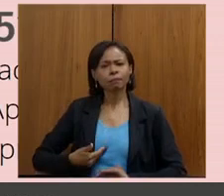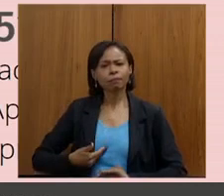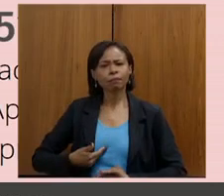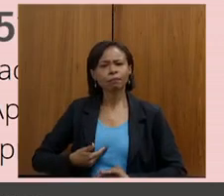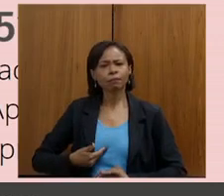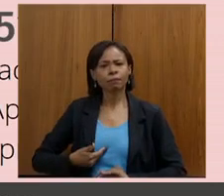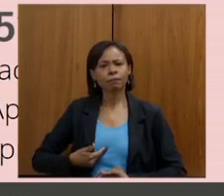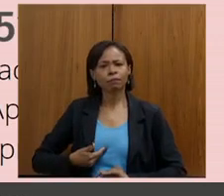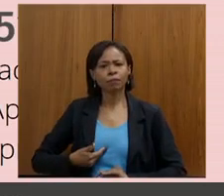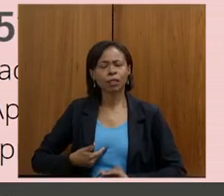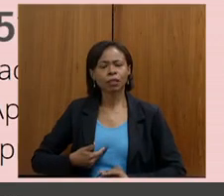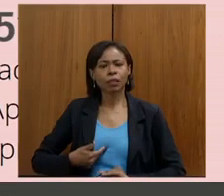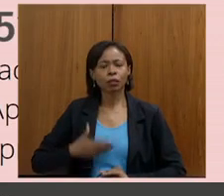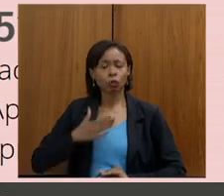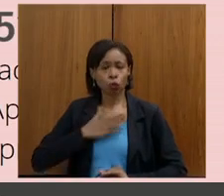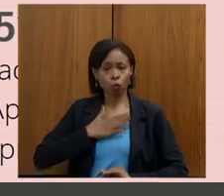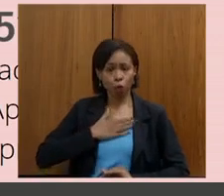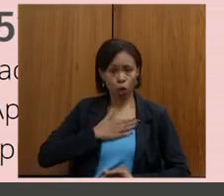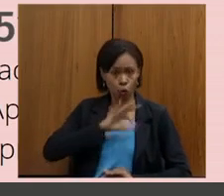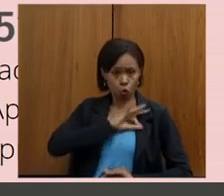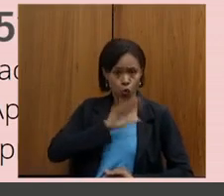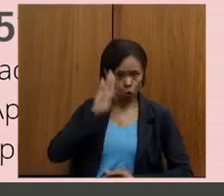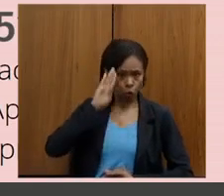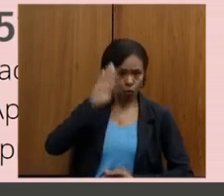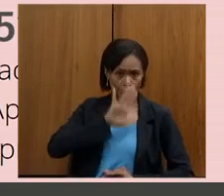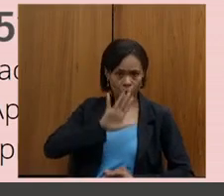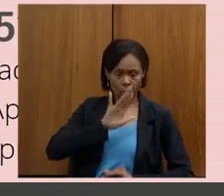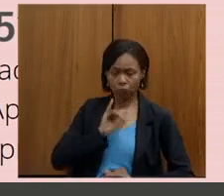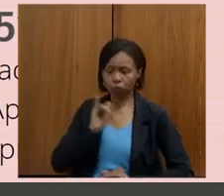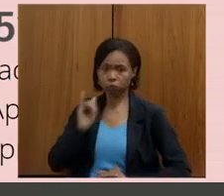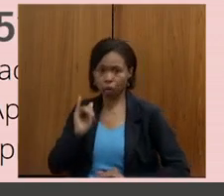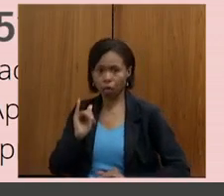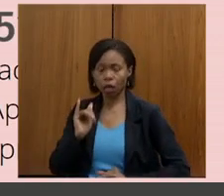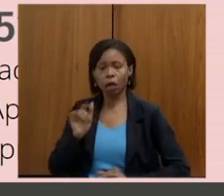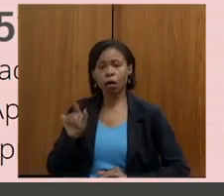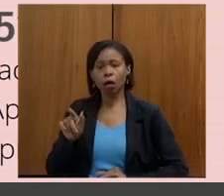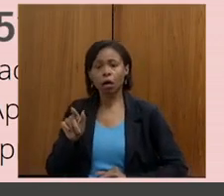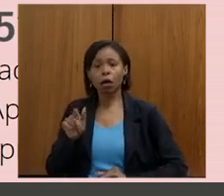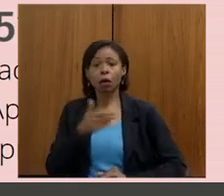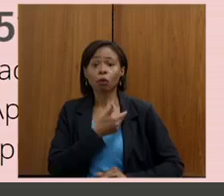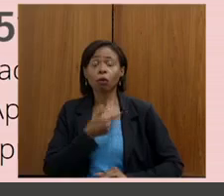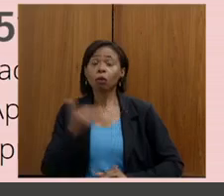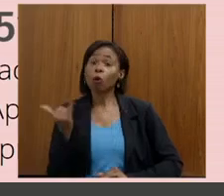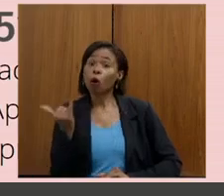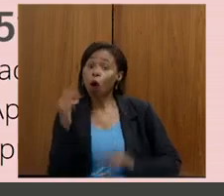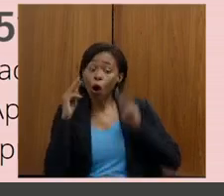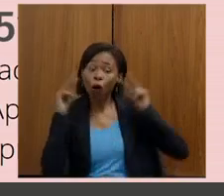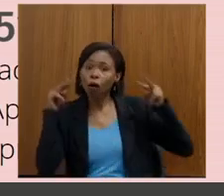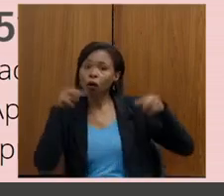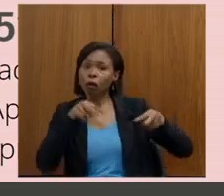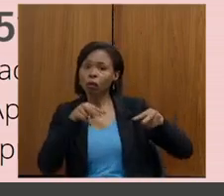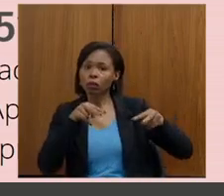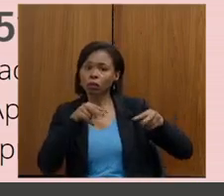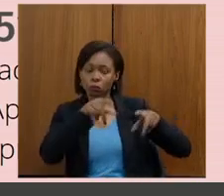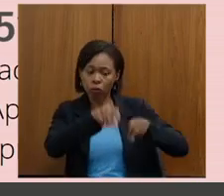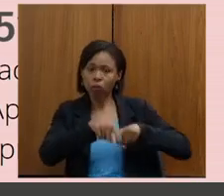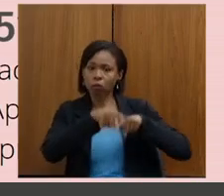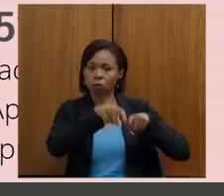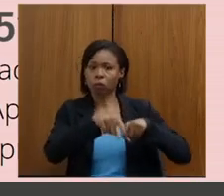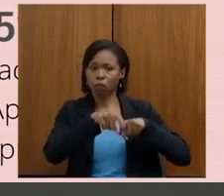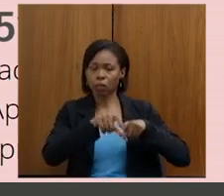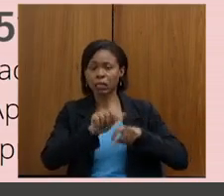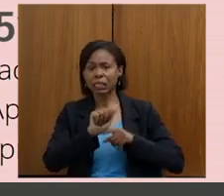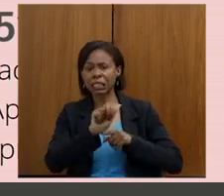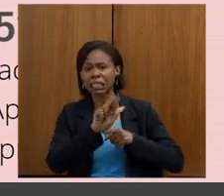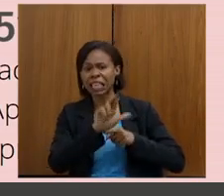do meu comando lá com ele ele falou olha para o homem do campo e aí indiferente né se é O